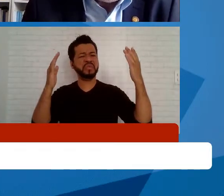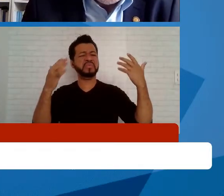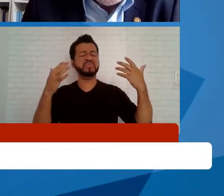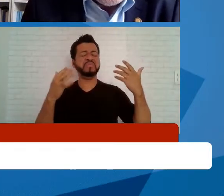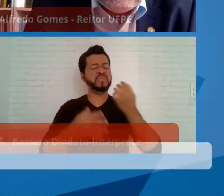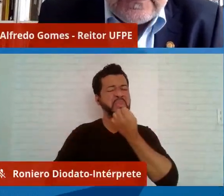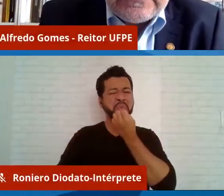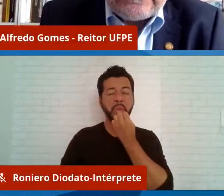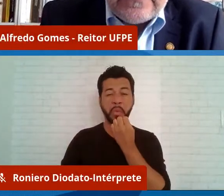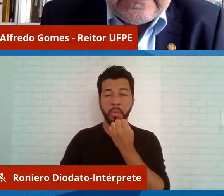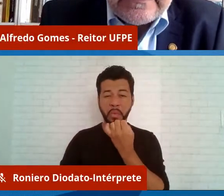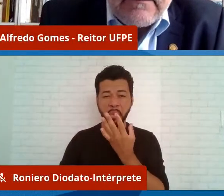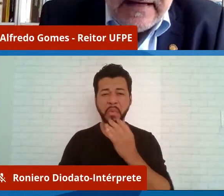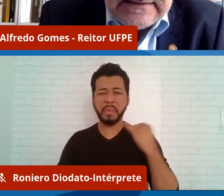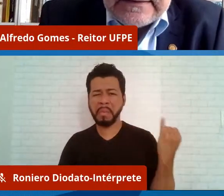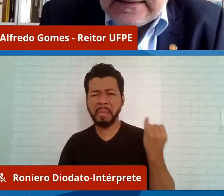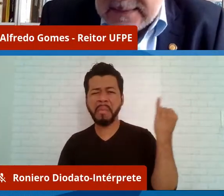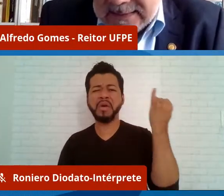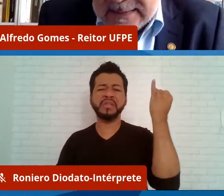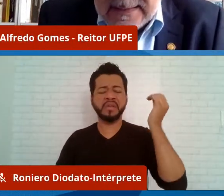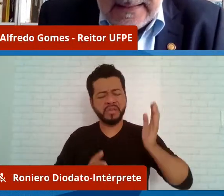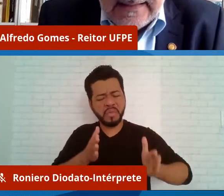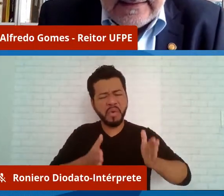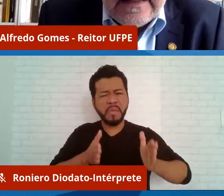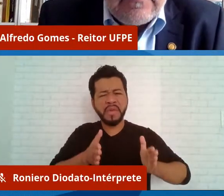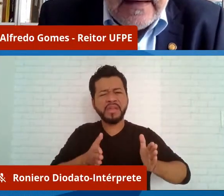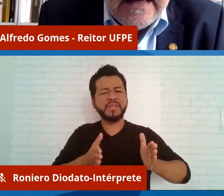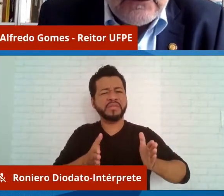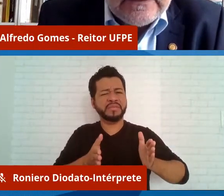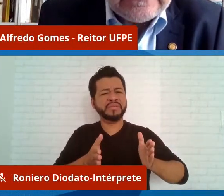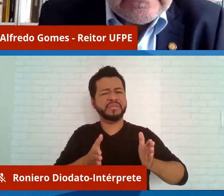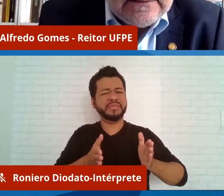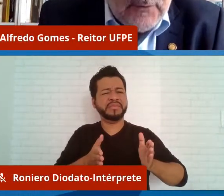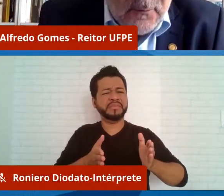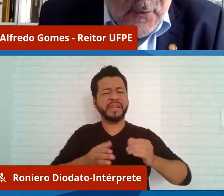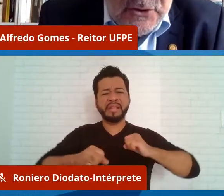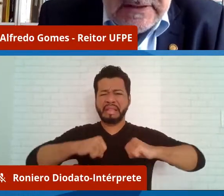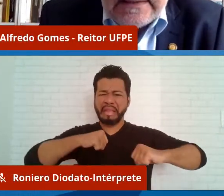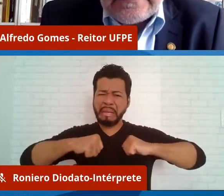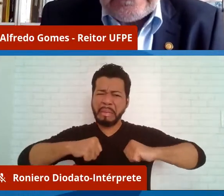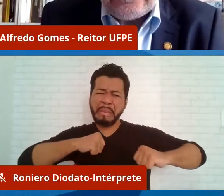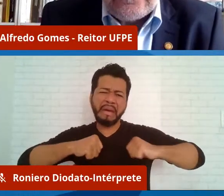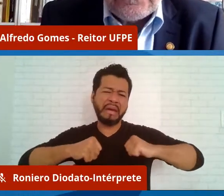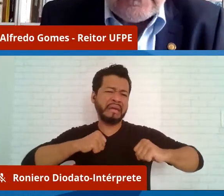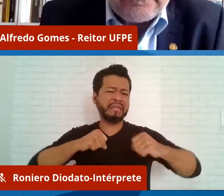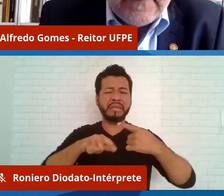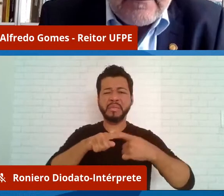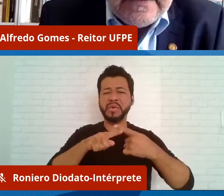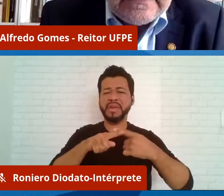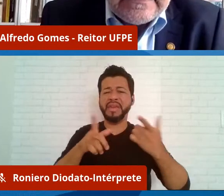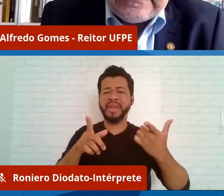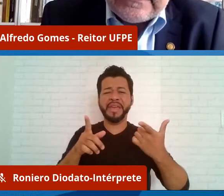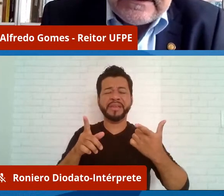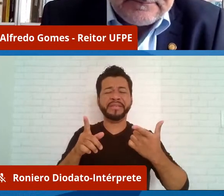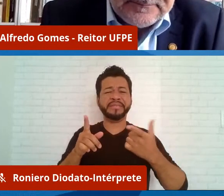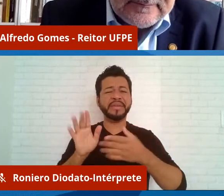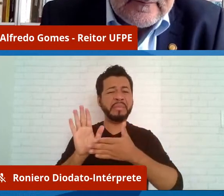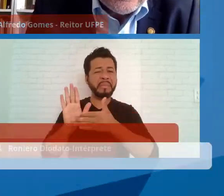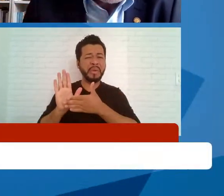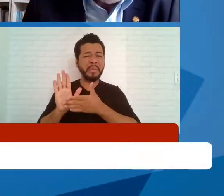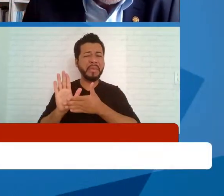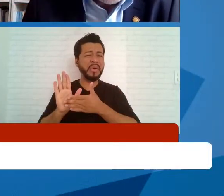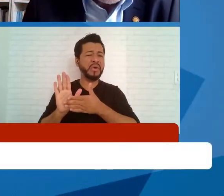momento muito oportuno para a gente fazer debates da envergadura que está sendo proposta aqui, né? Como a presença